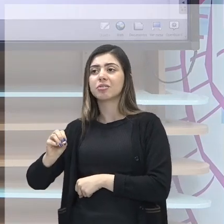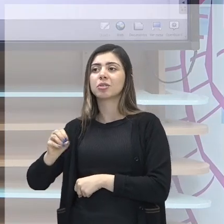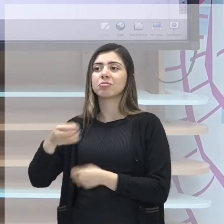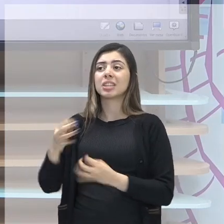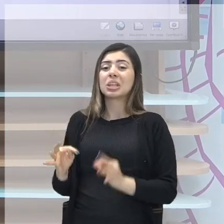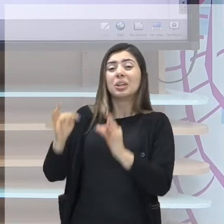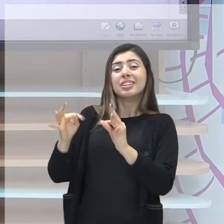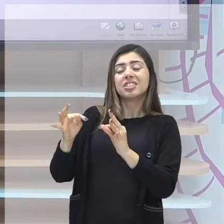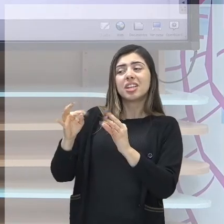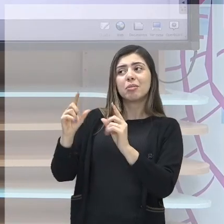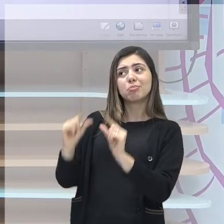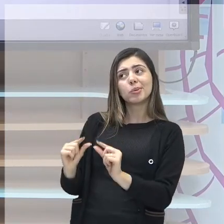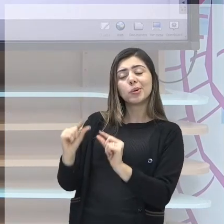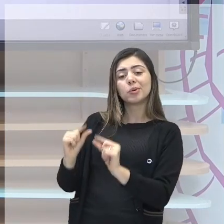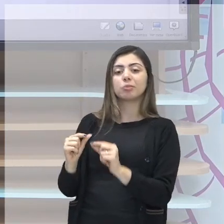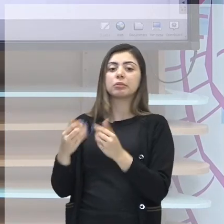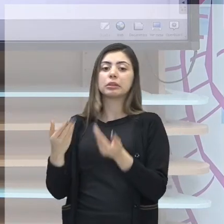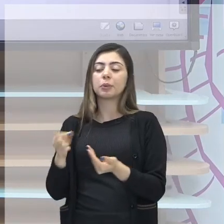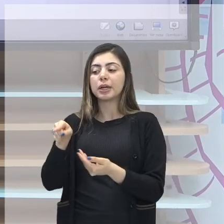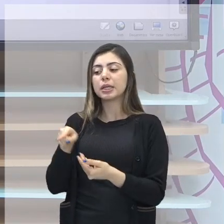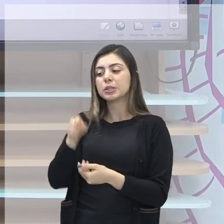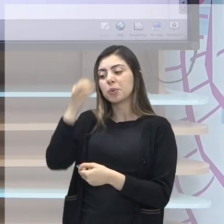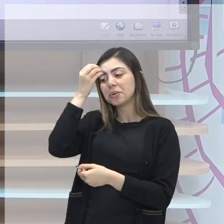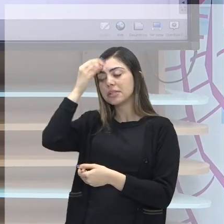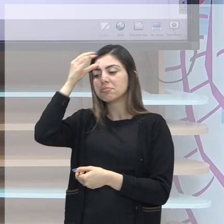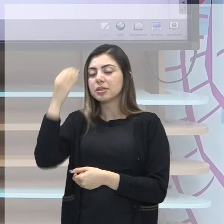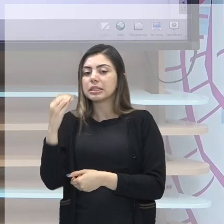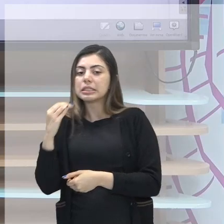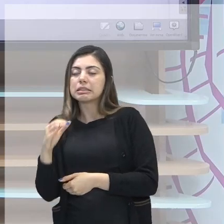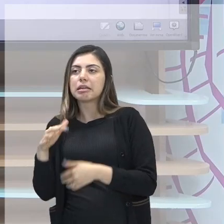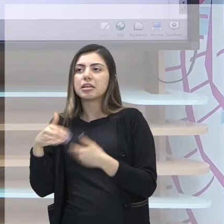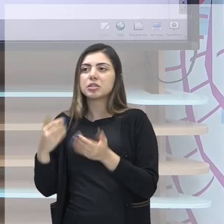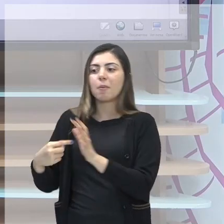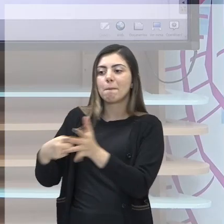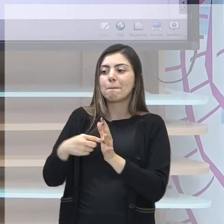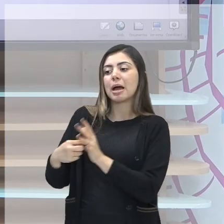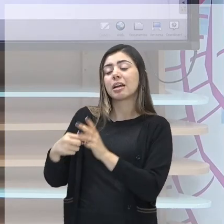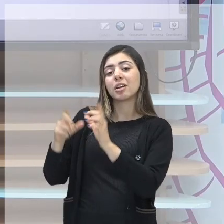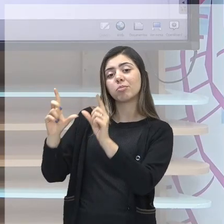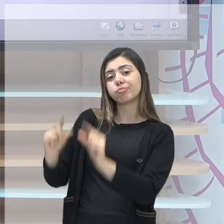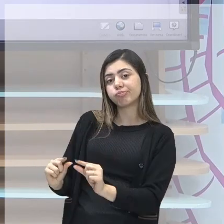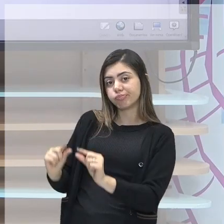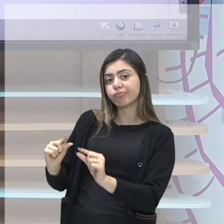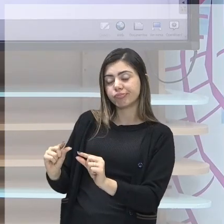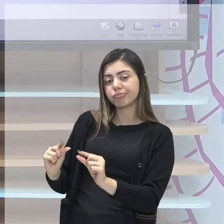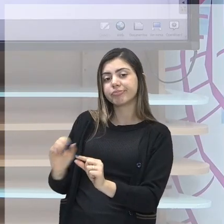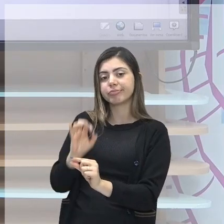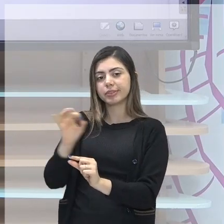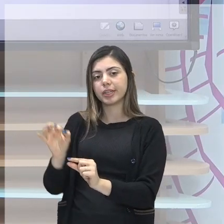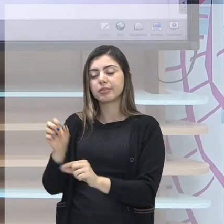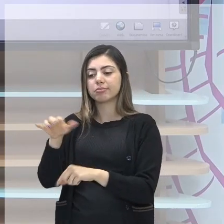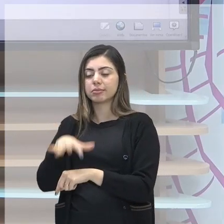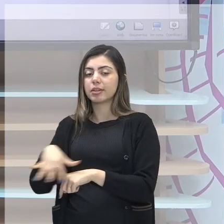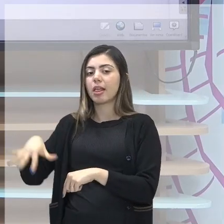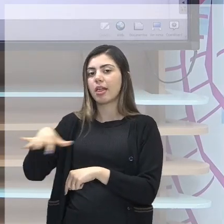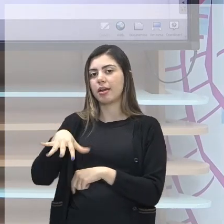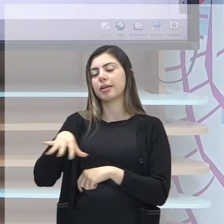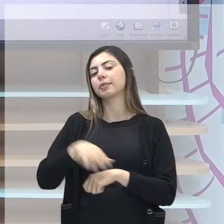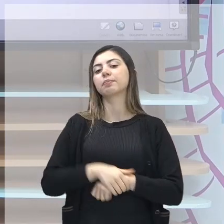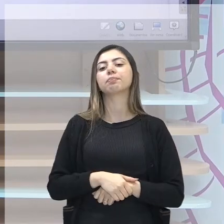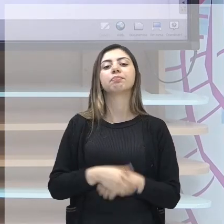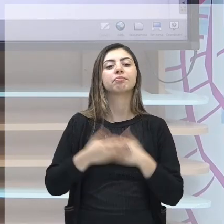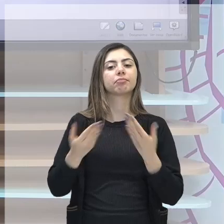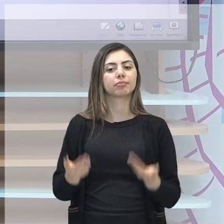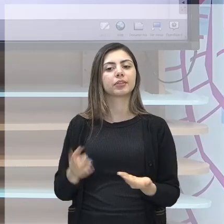a gente não tem muito conhecimento científico norteando ali o processo de produção dentro dessas áreas, certo? Então